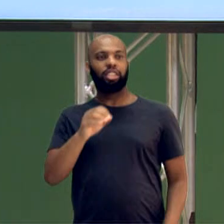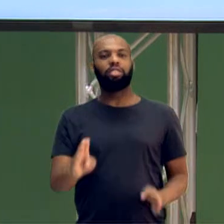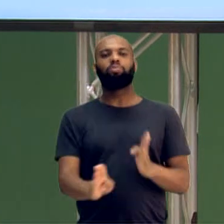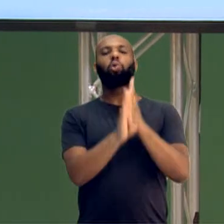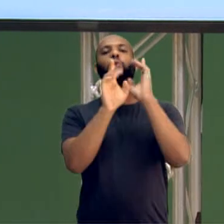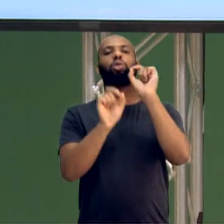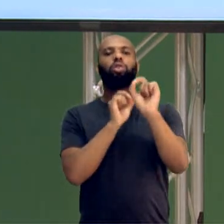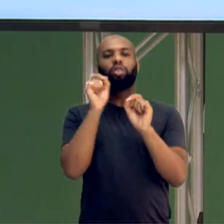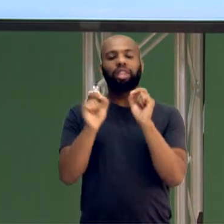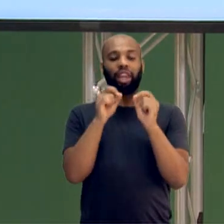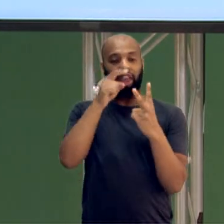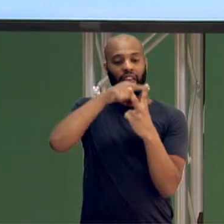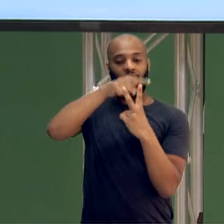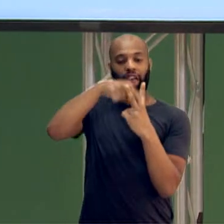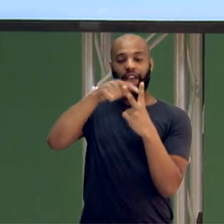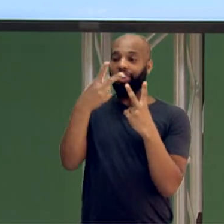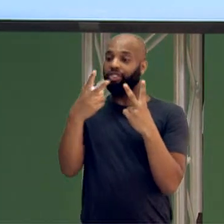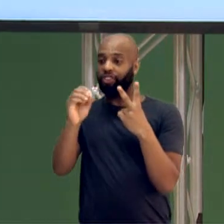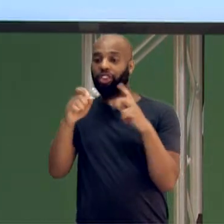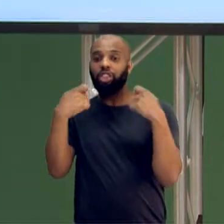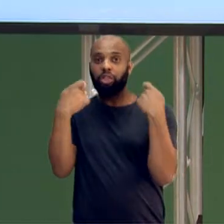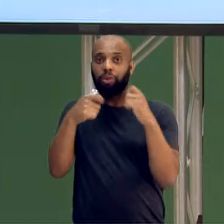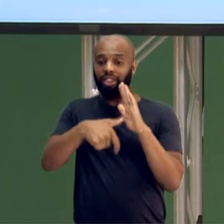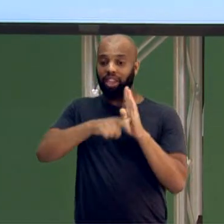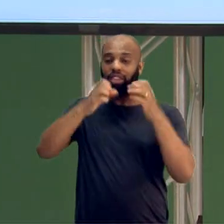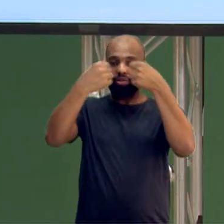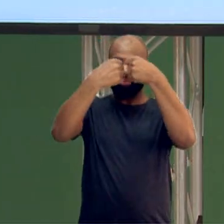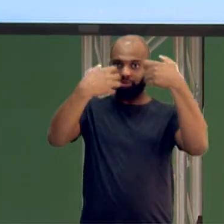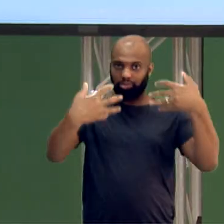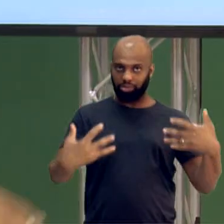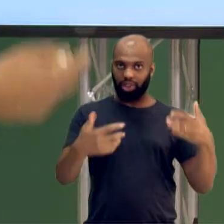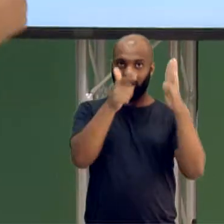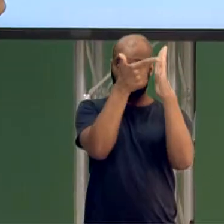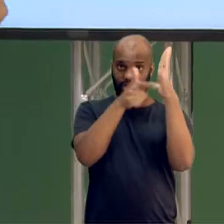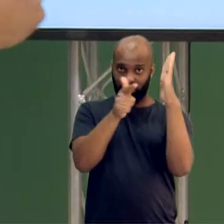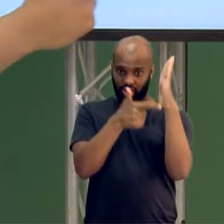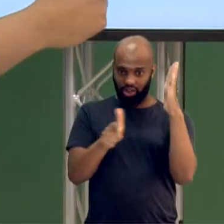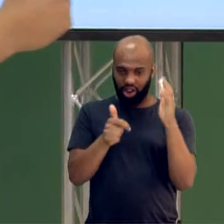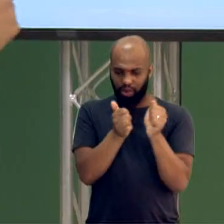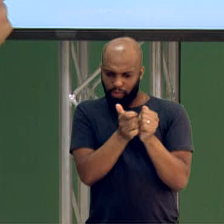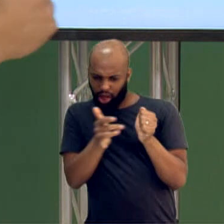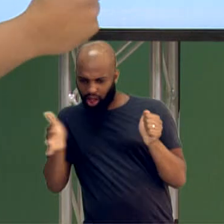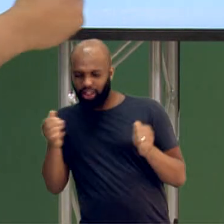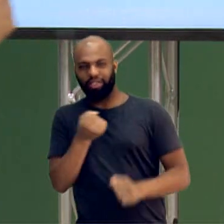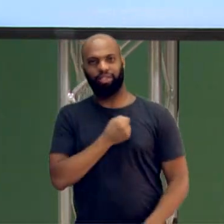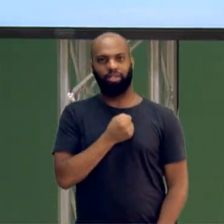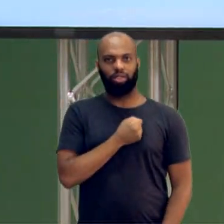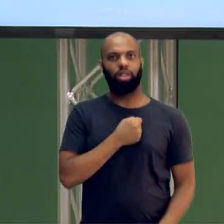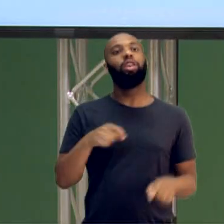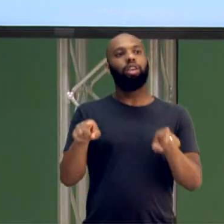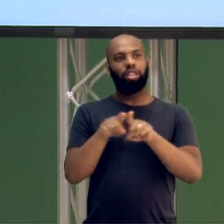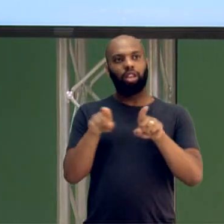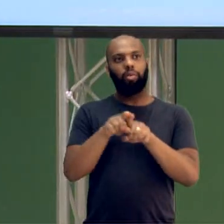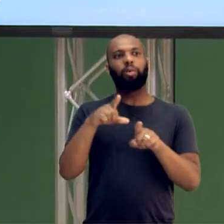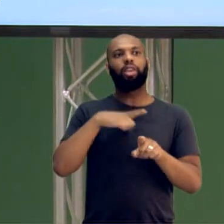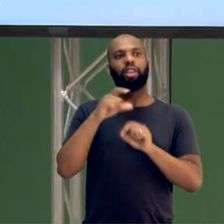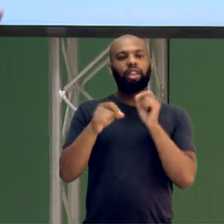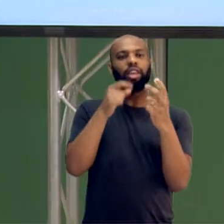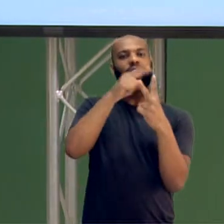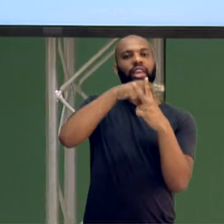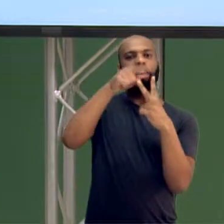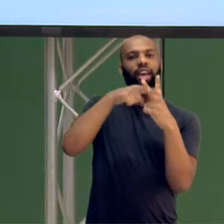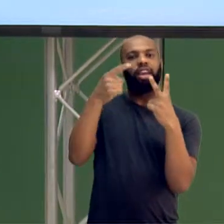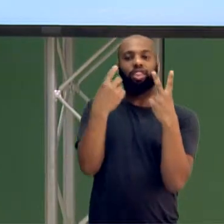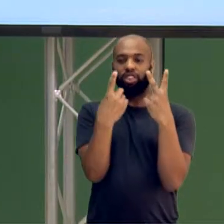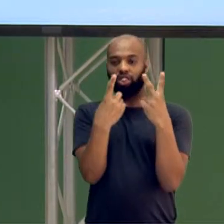raiz de 20. Eu preciso primeiro fatorar, tá certo? E aqui eu vou ter também a raiz de